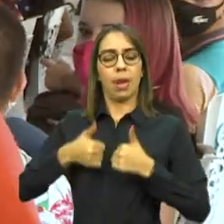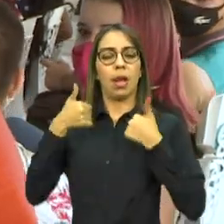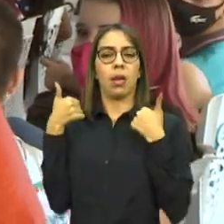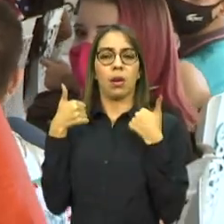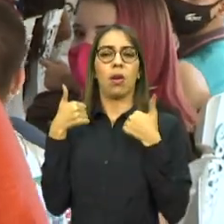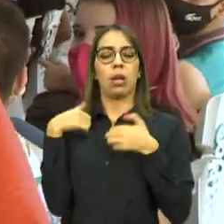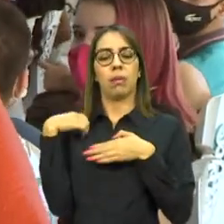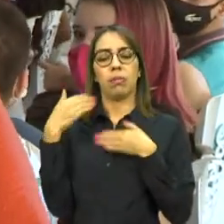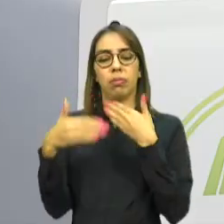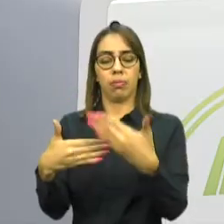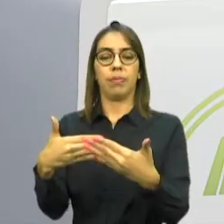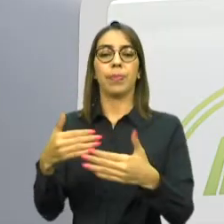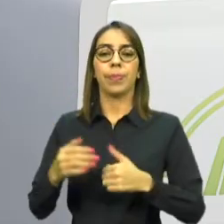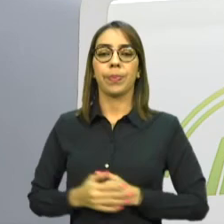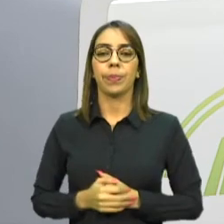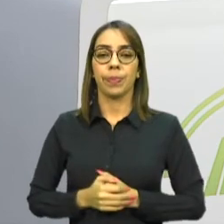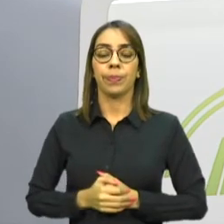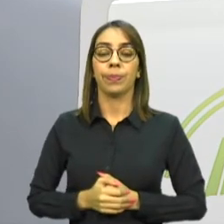esses desafios.